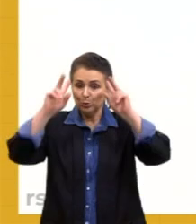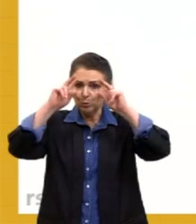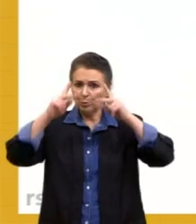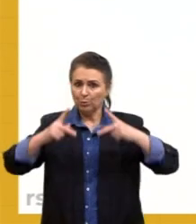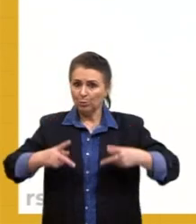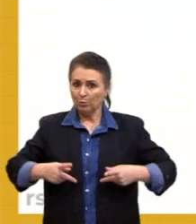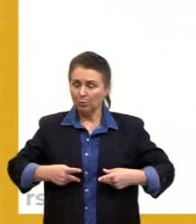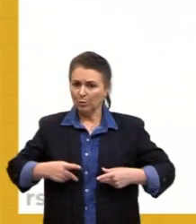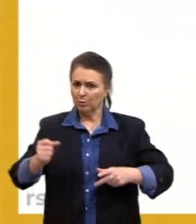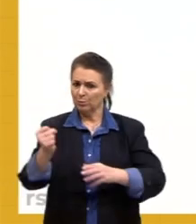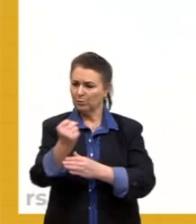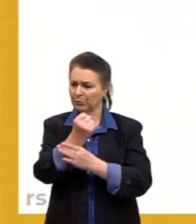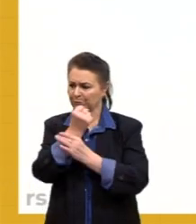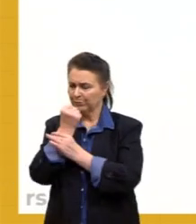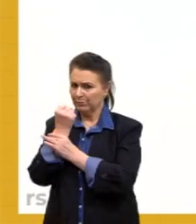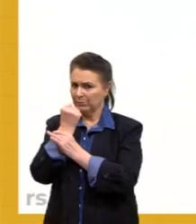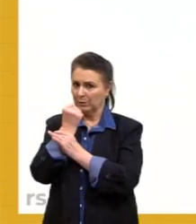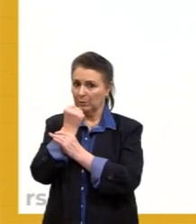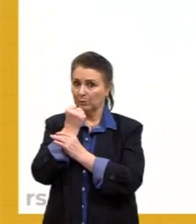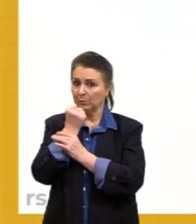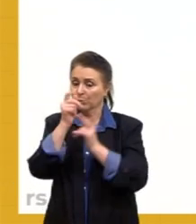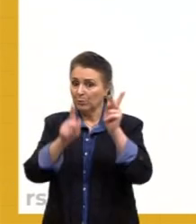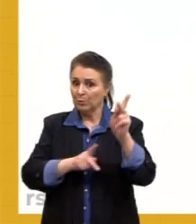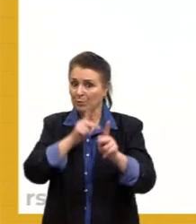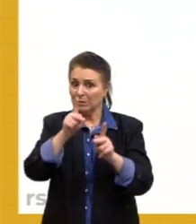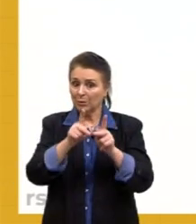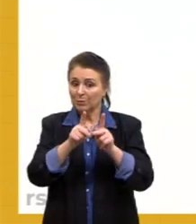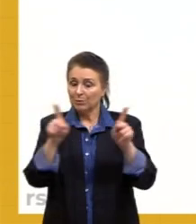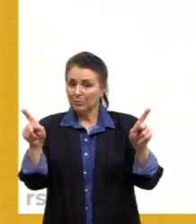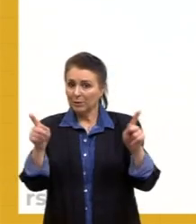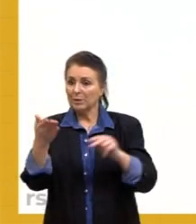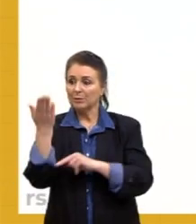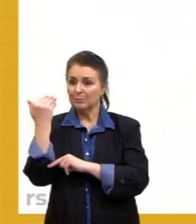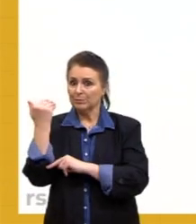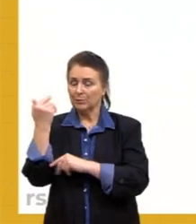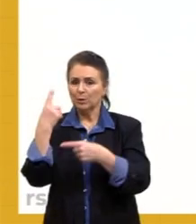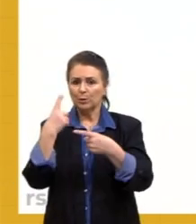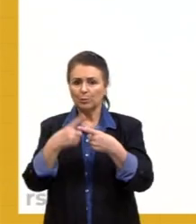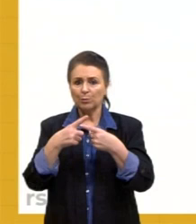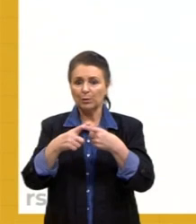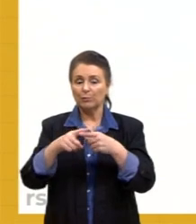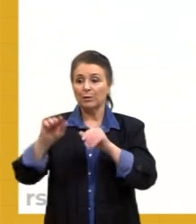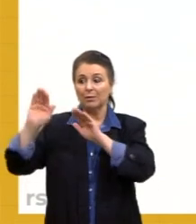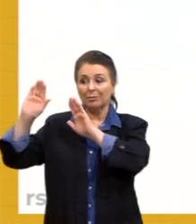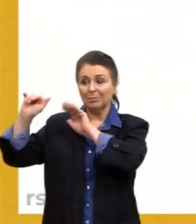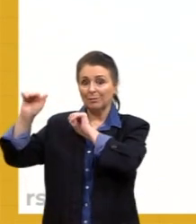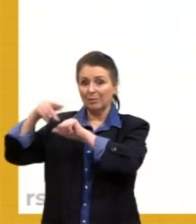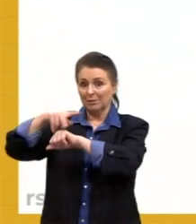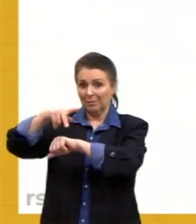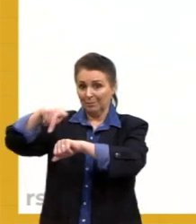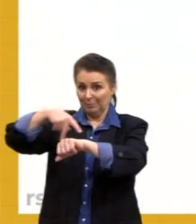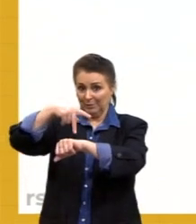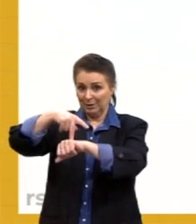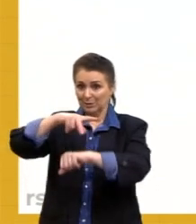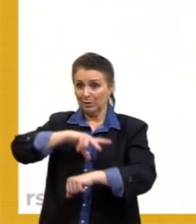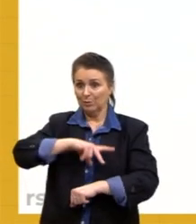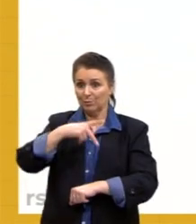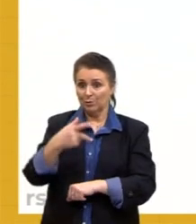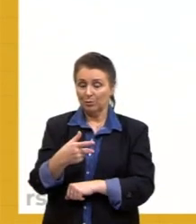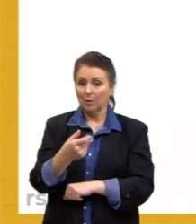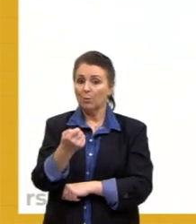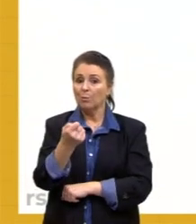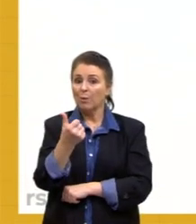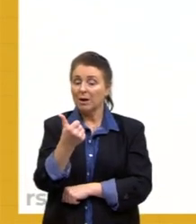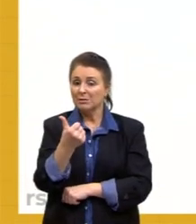defensivos na população da época especialmente por ter perdurado na Espanha e em Portugal durante quase